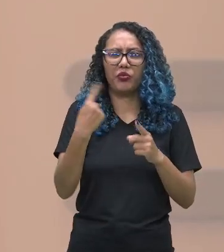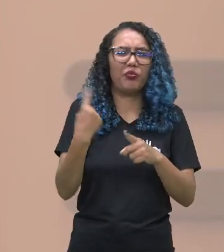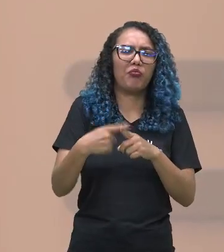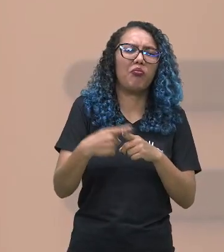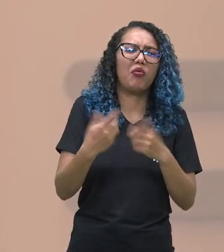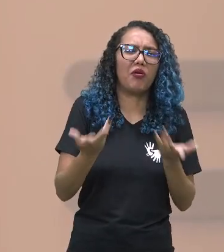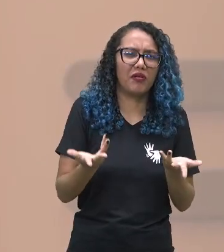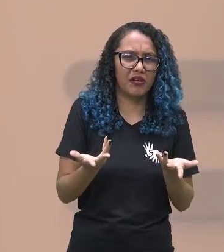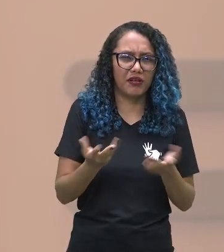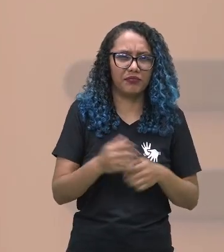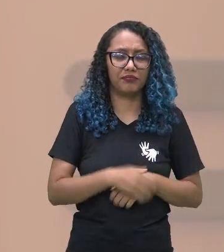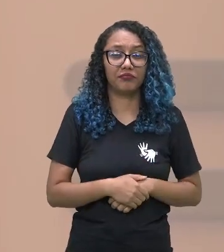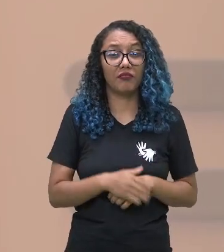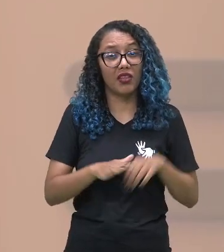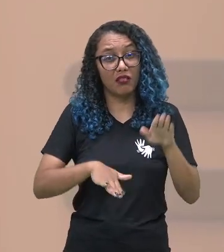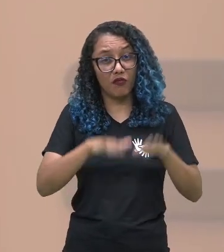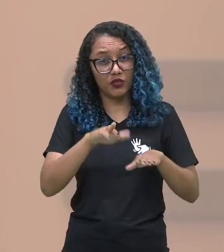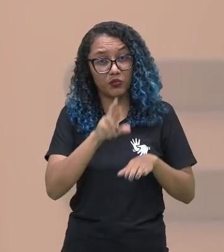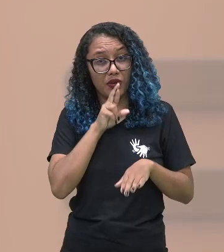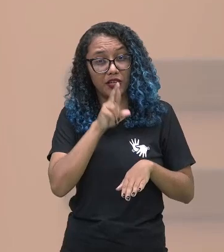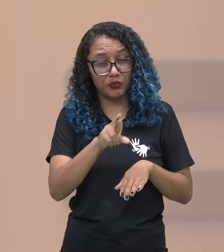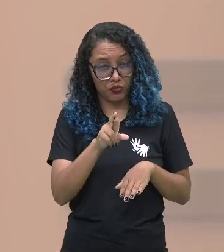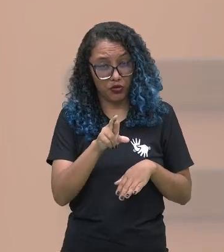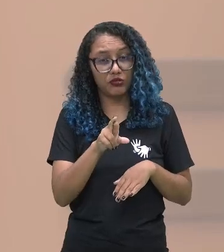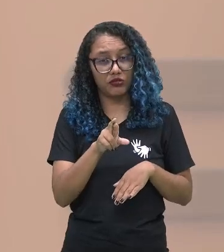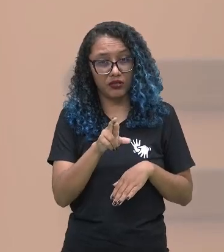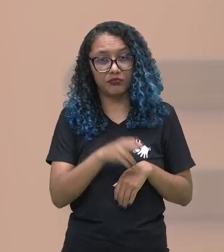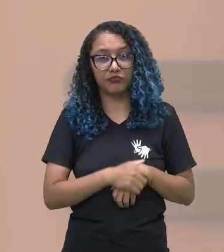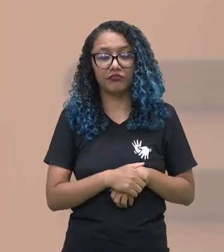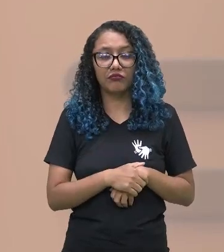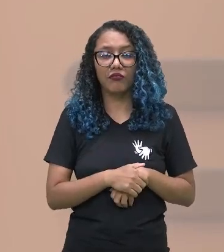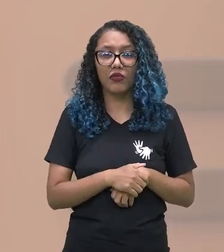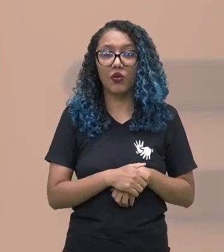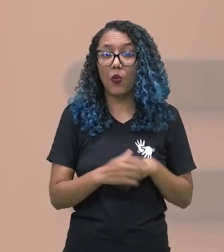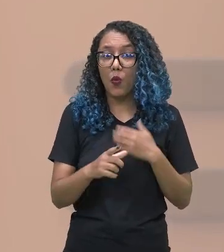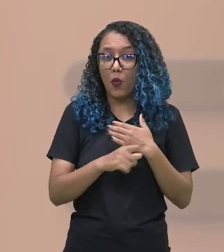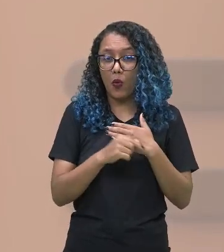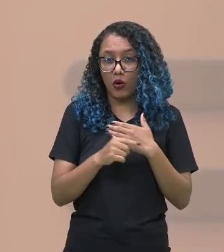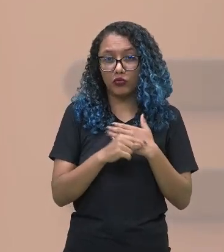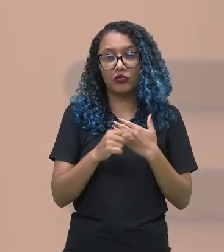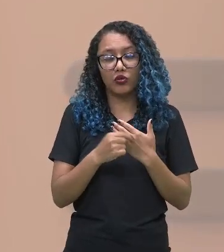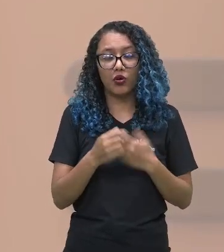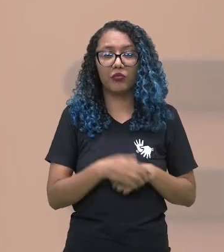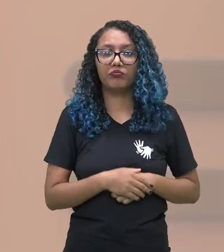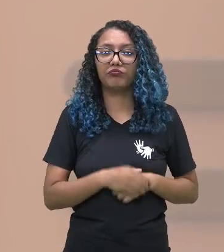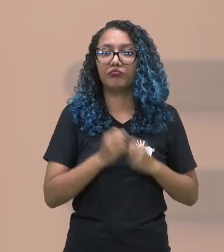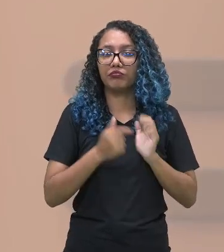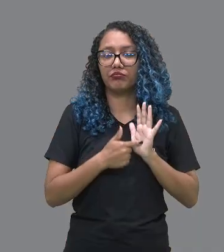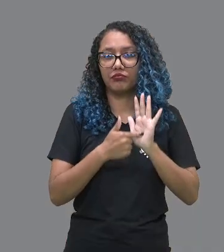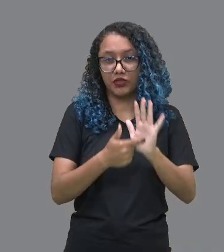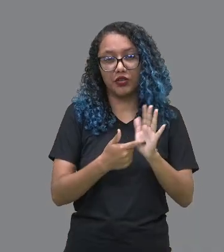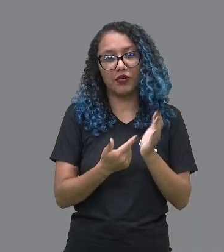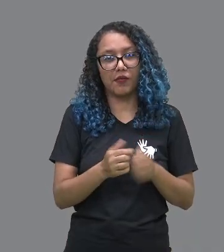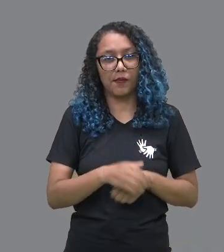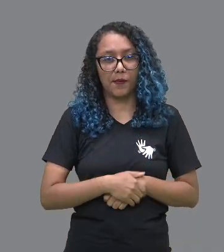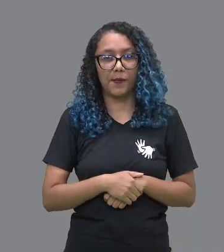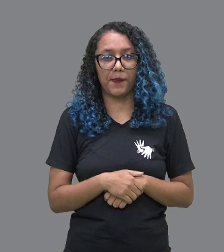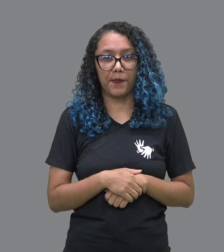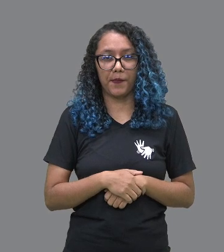resposta com as palavras do próprio Caio Prado Júnior, que eu vou recitar agora para vocês.